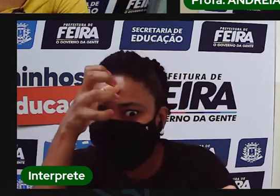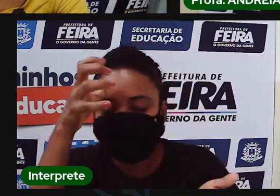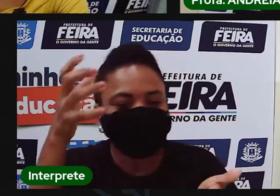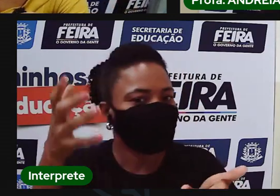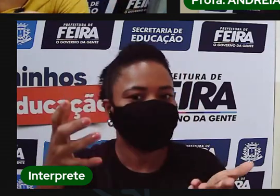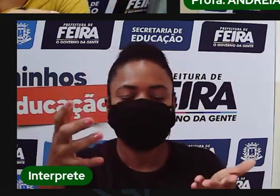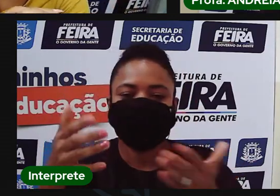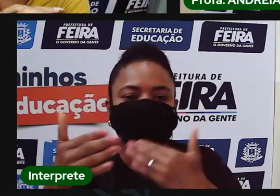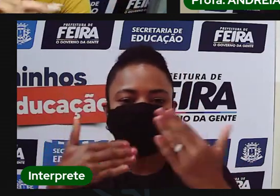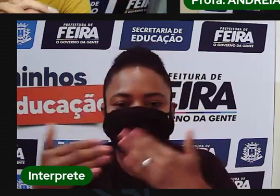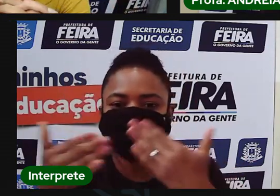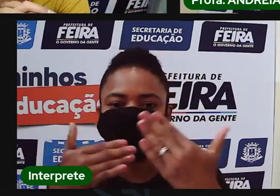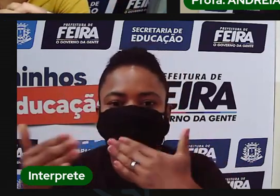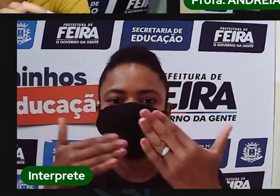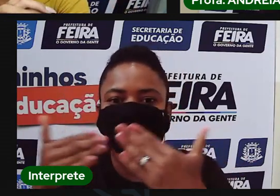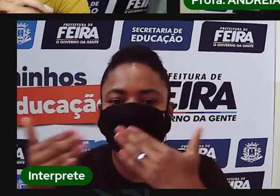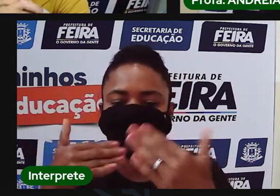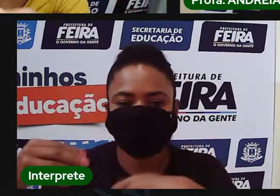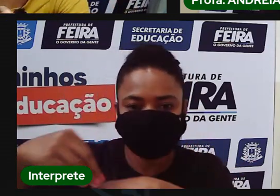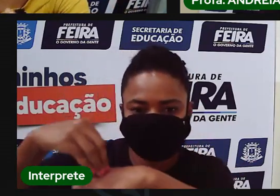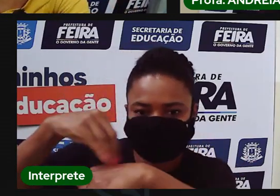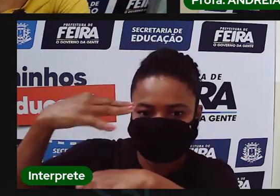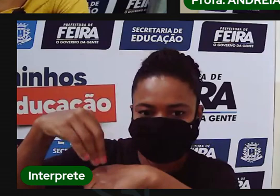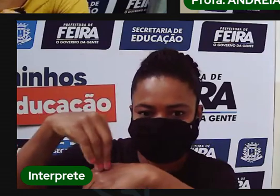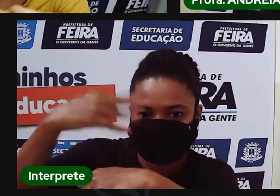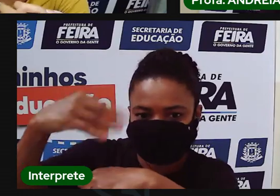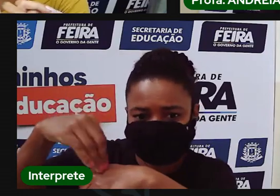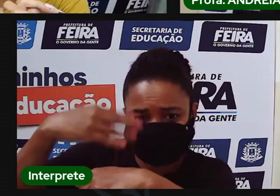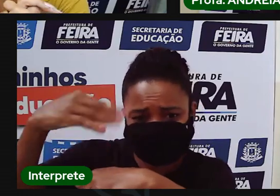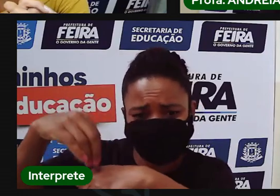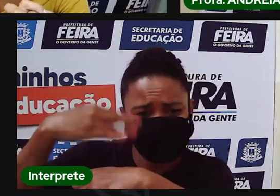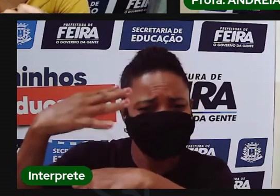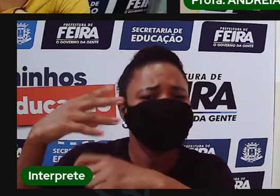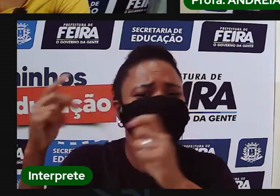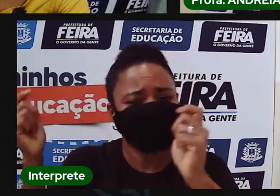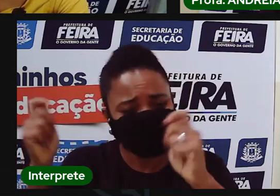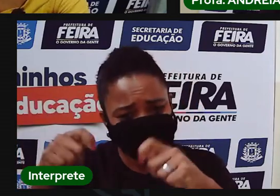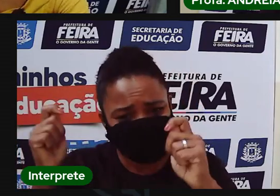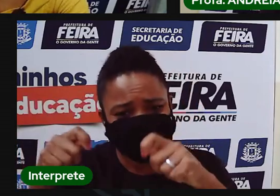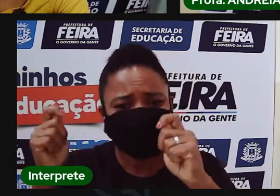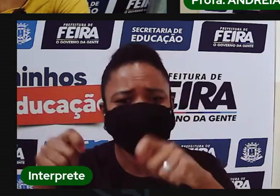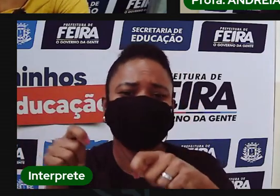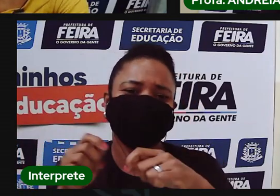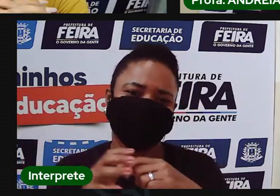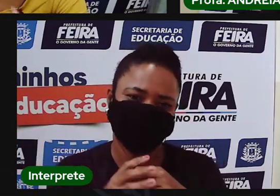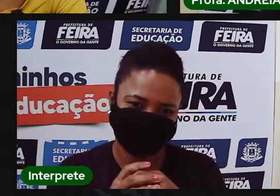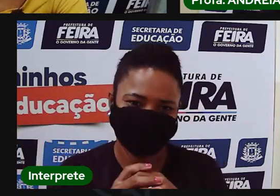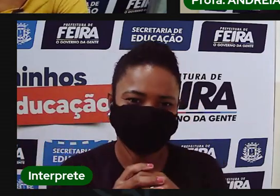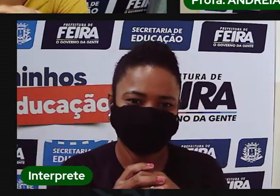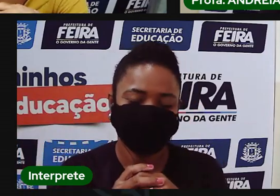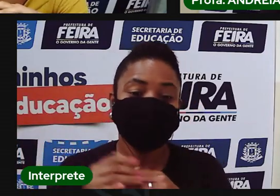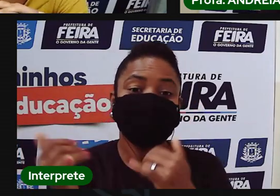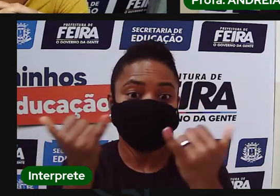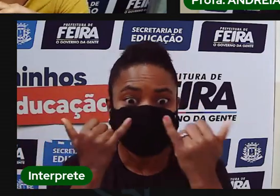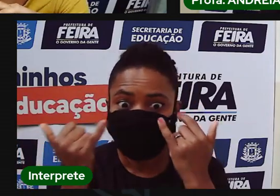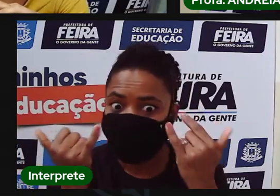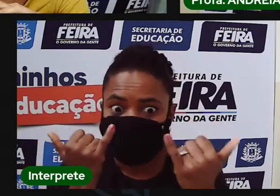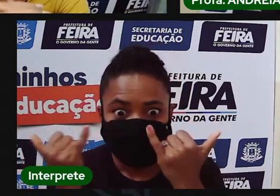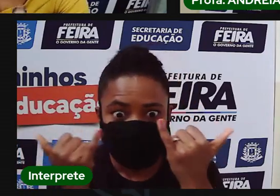elas sempre vão ter algo para poder passar para a gente, né? Vão ter alguma